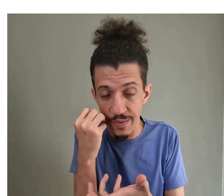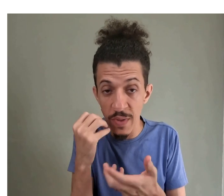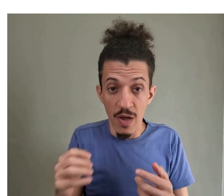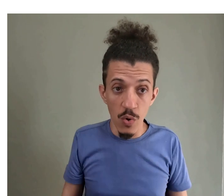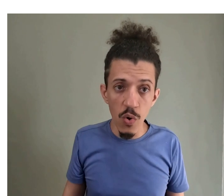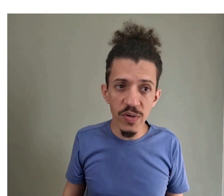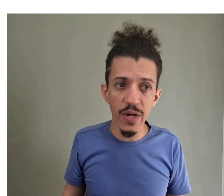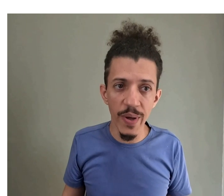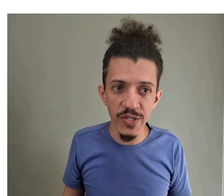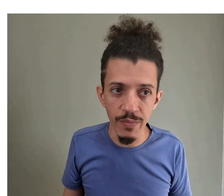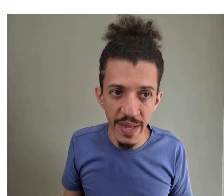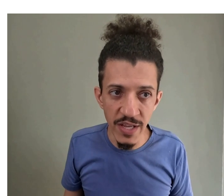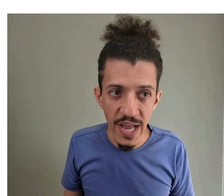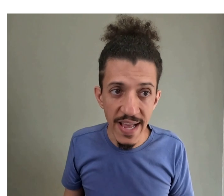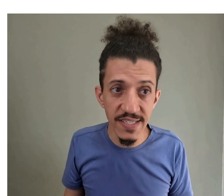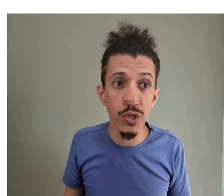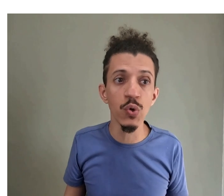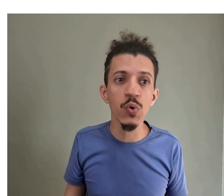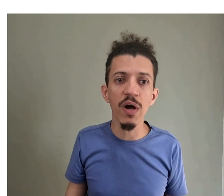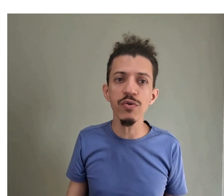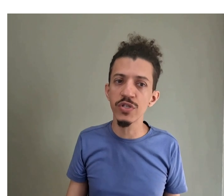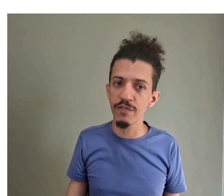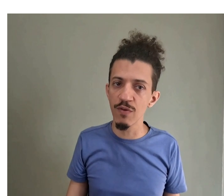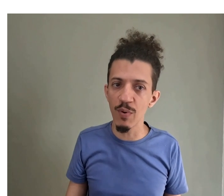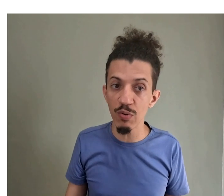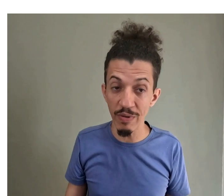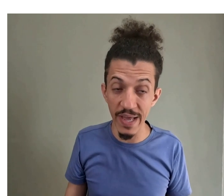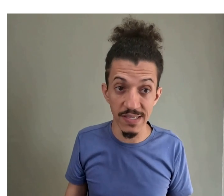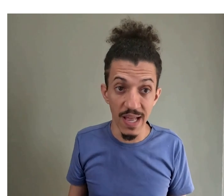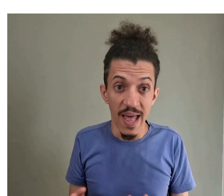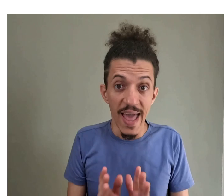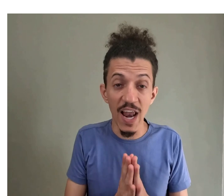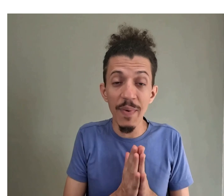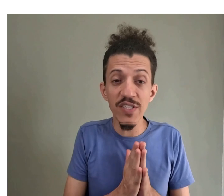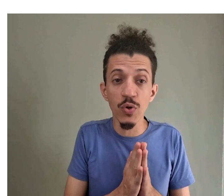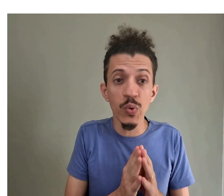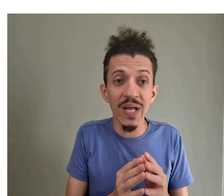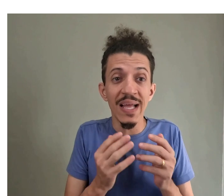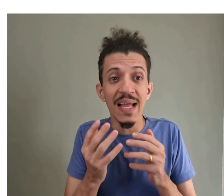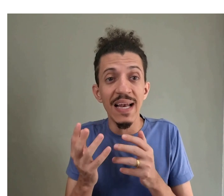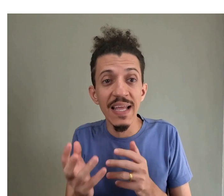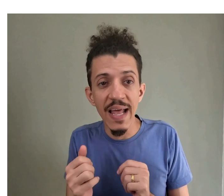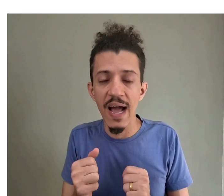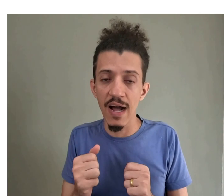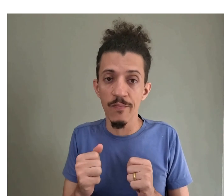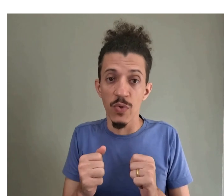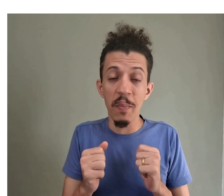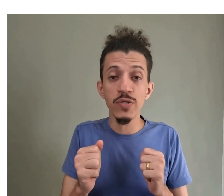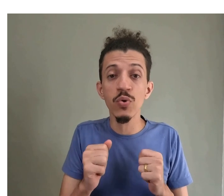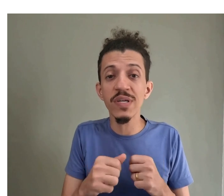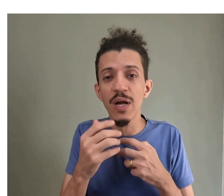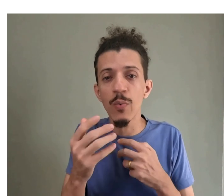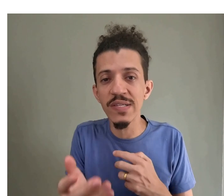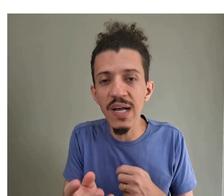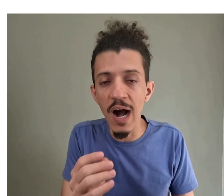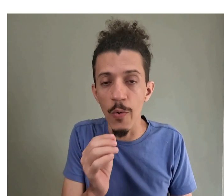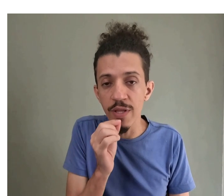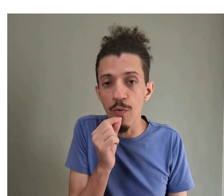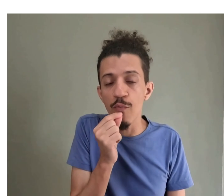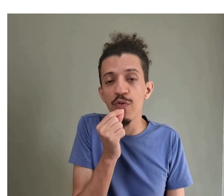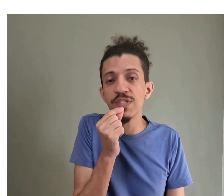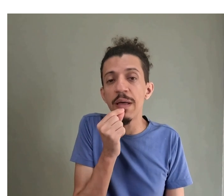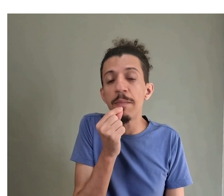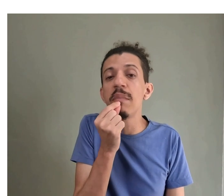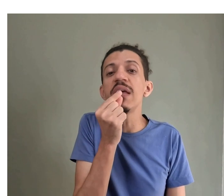lógica. Consequentemente, essa estrutura auditiva do português, ela é uma estrutura linear, uma estrutura sequencial.